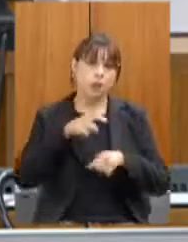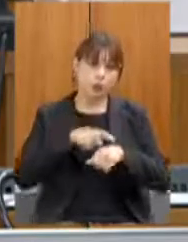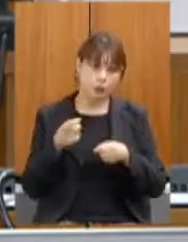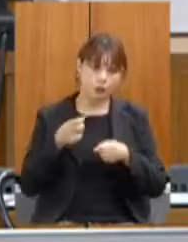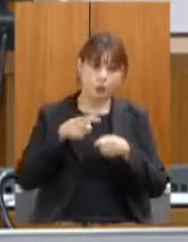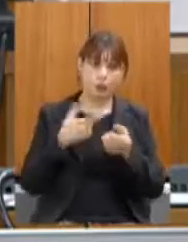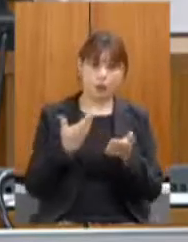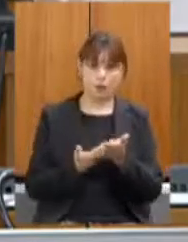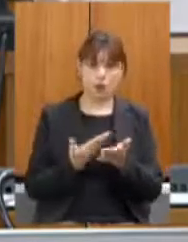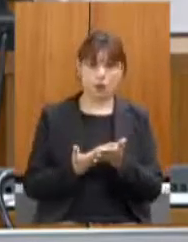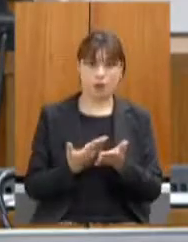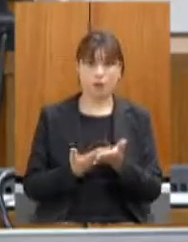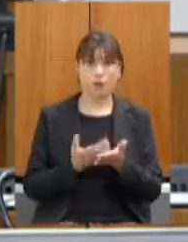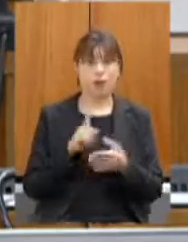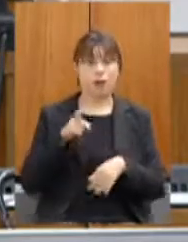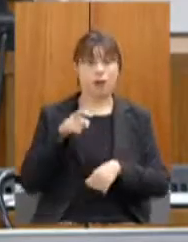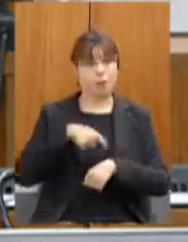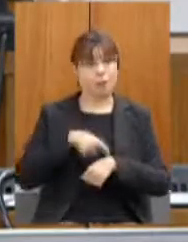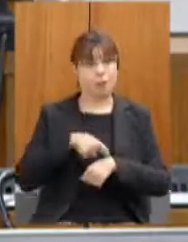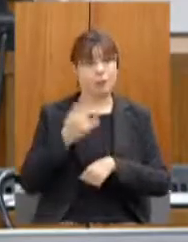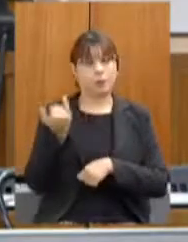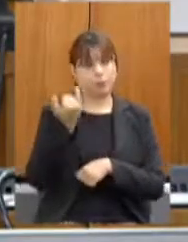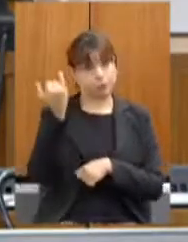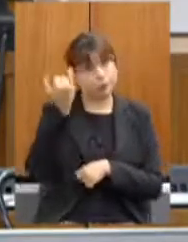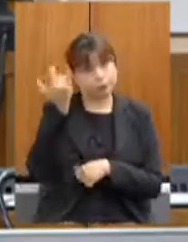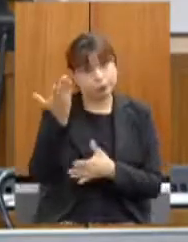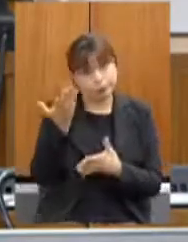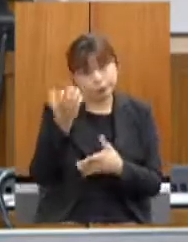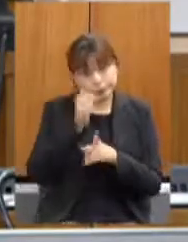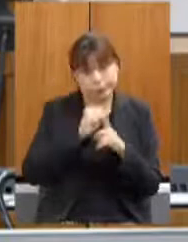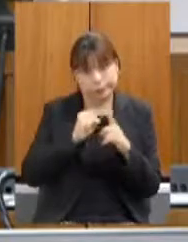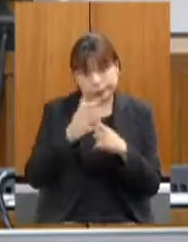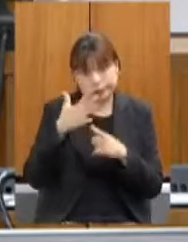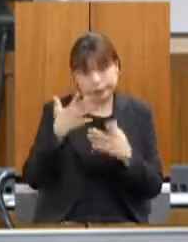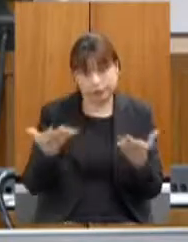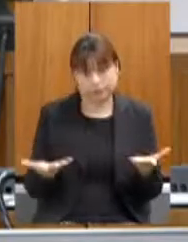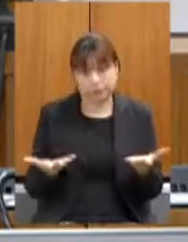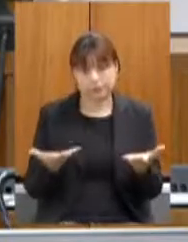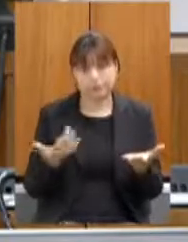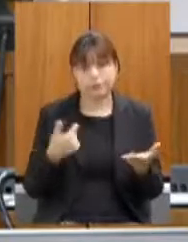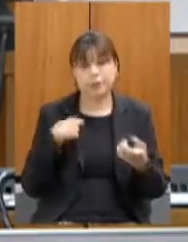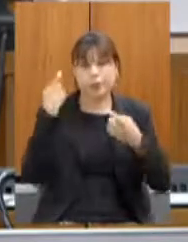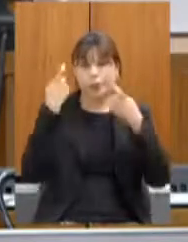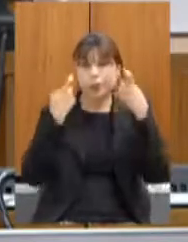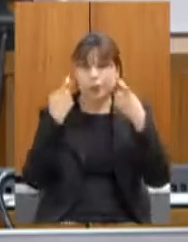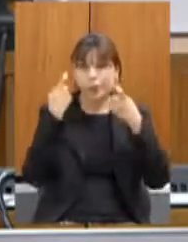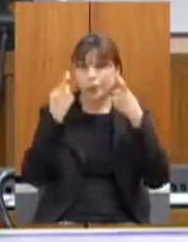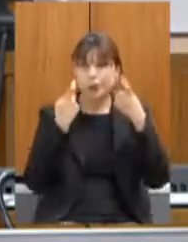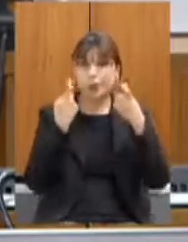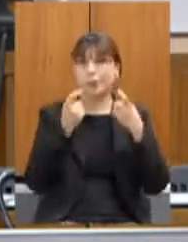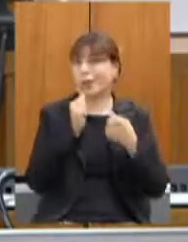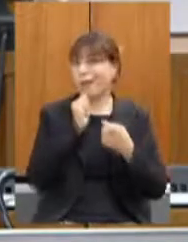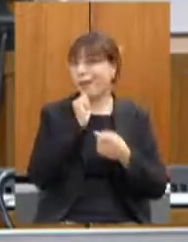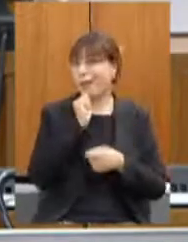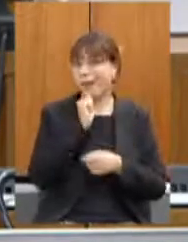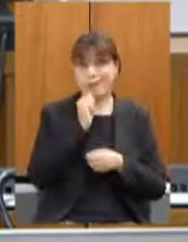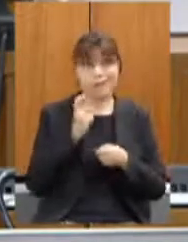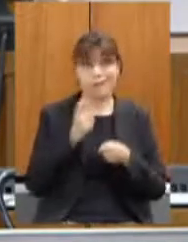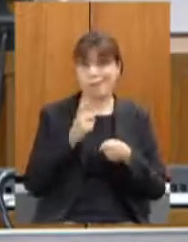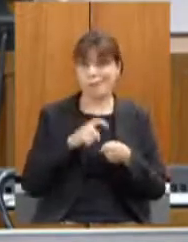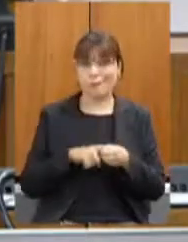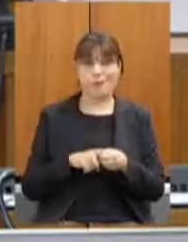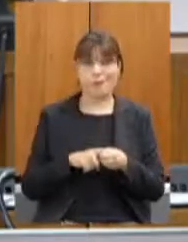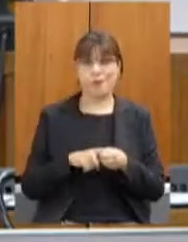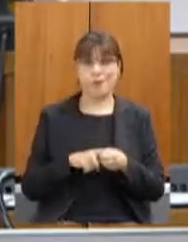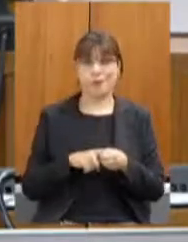necessário para a sociedade eu me preocupo muito com nós nós não temos retornado ainda de uma forma geral